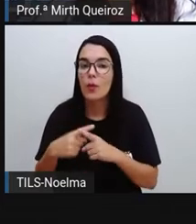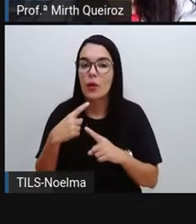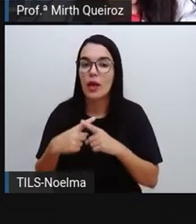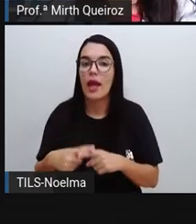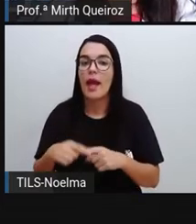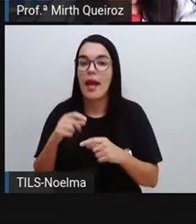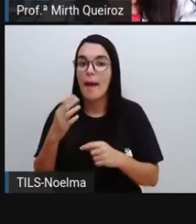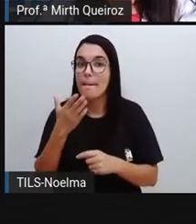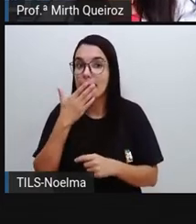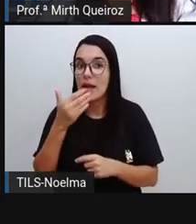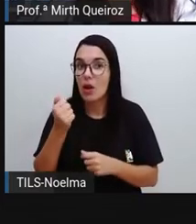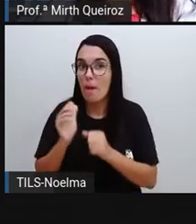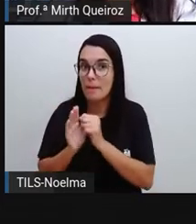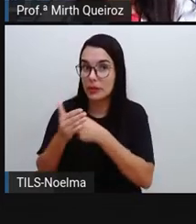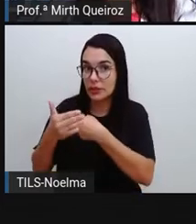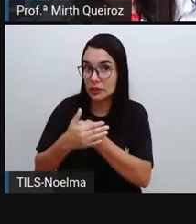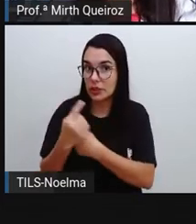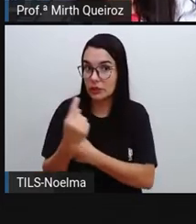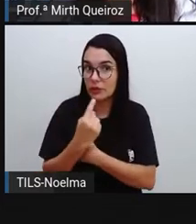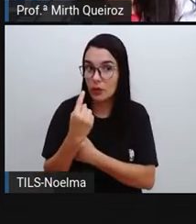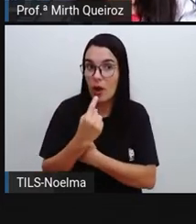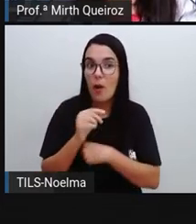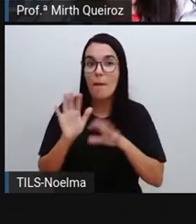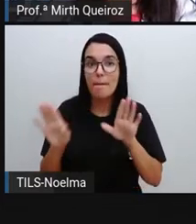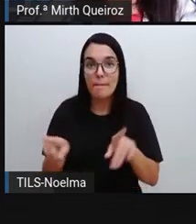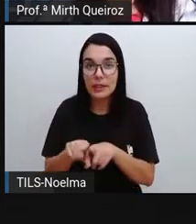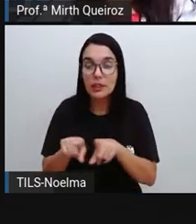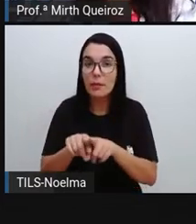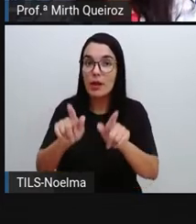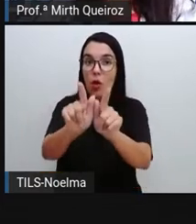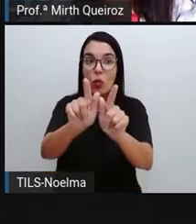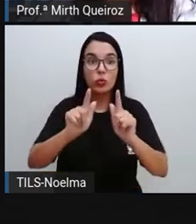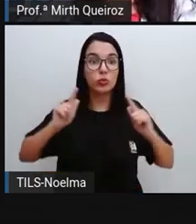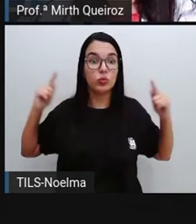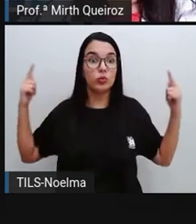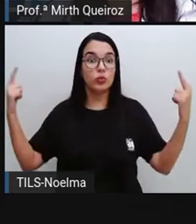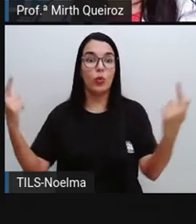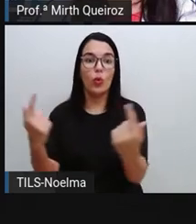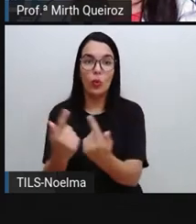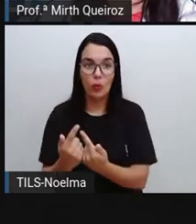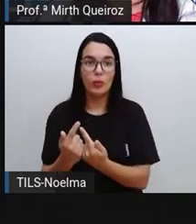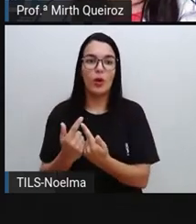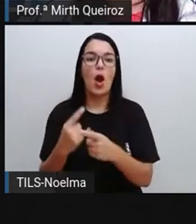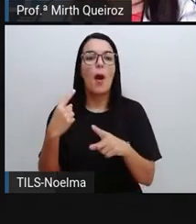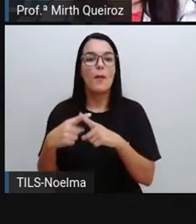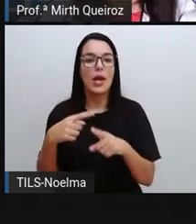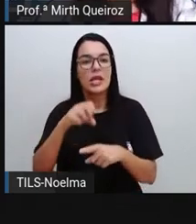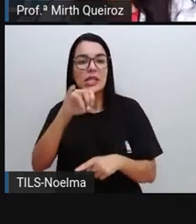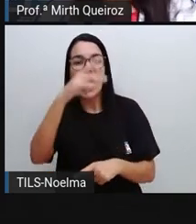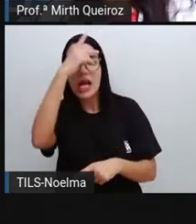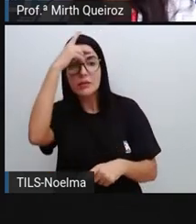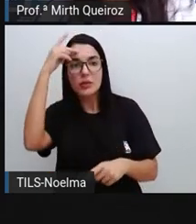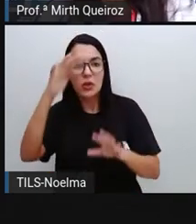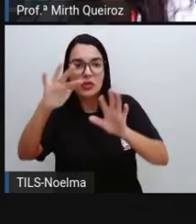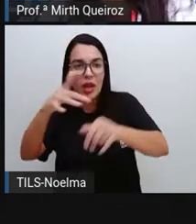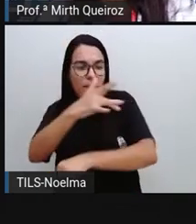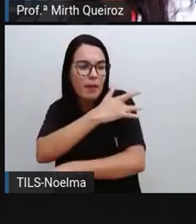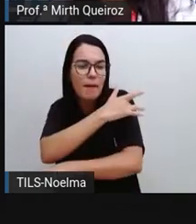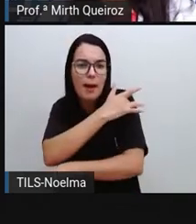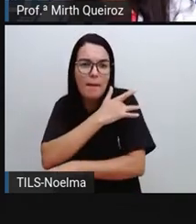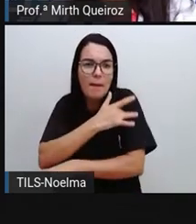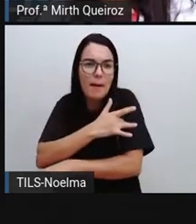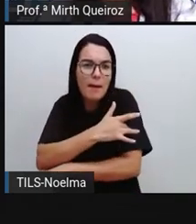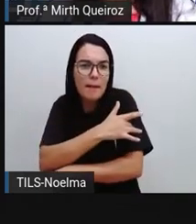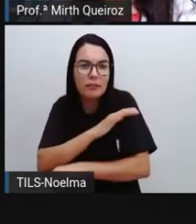não somente a proteção individual, mas também coletiva. À medida que as pessoas elas vão sendo vacinadas, vai haver,